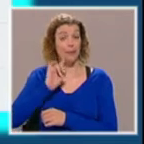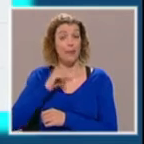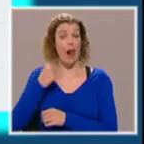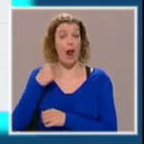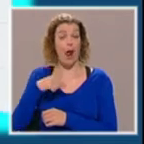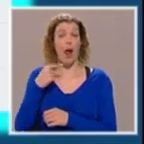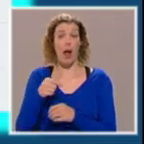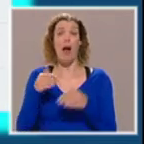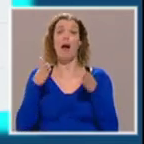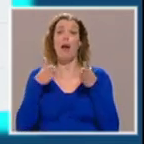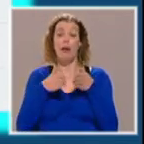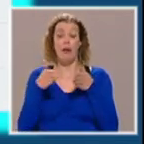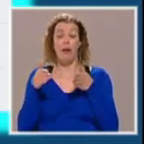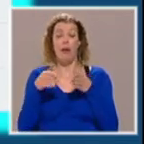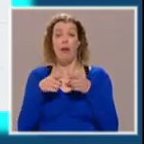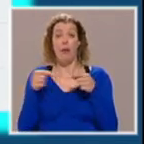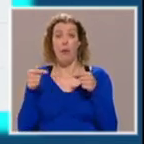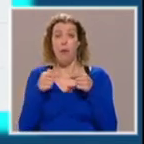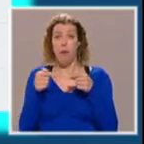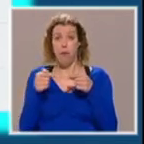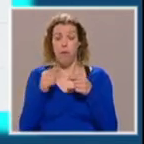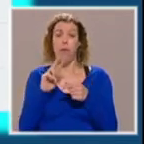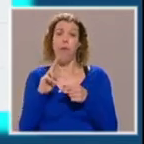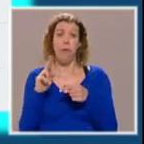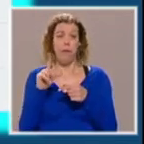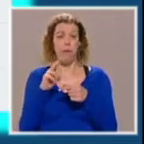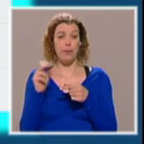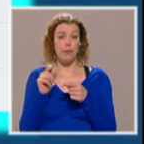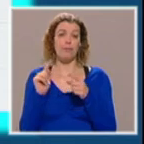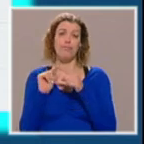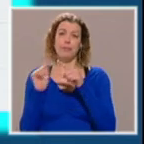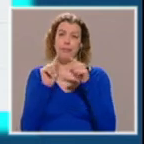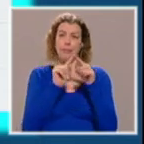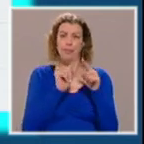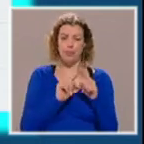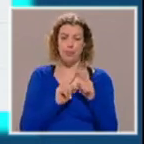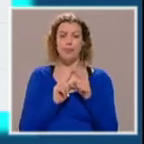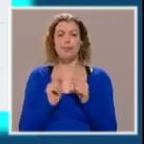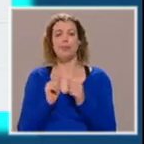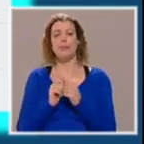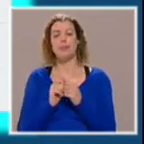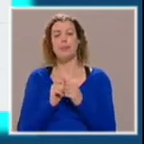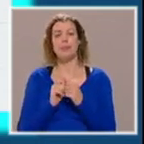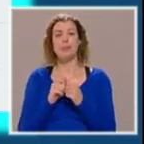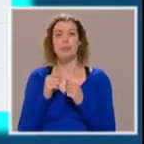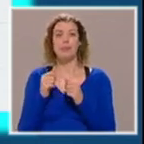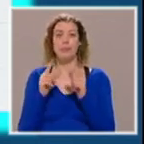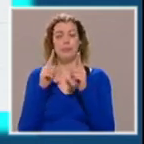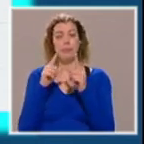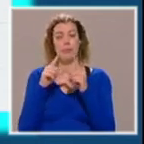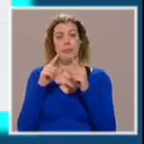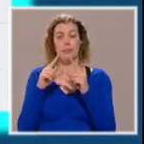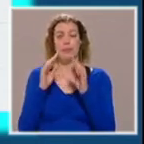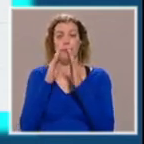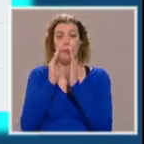a vulva. A vulva é uma estrutura constituída por diferentes constituintes, pelos pequenos e grandes lábios, que